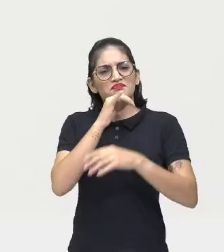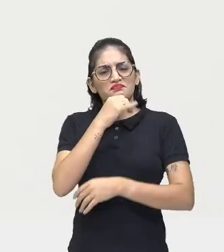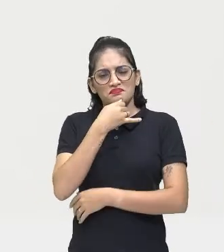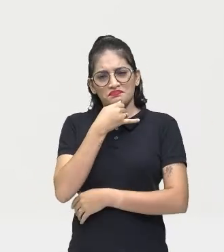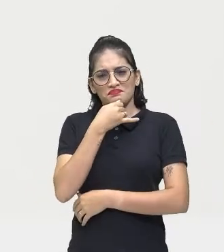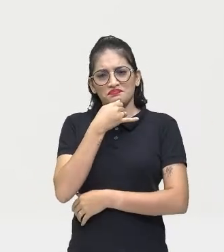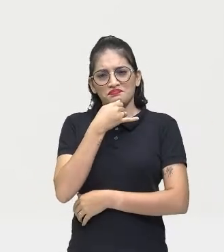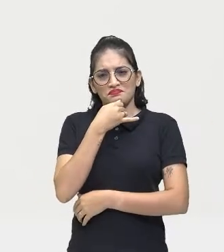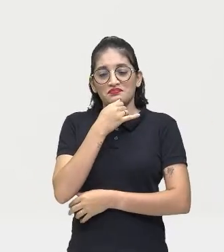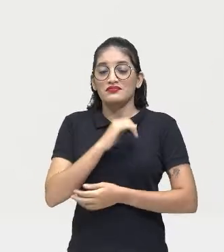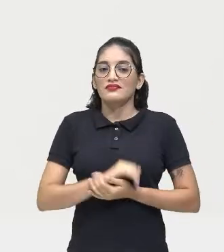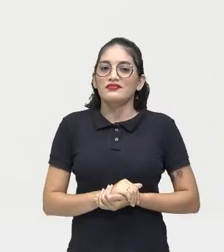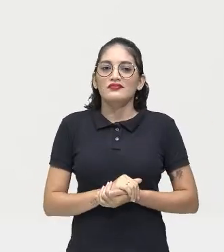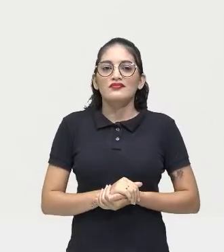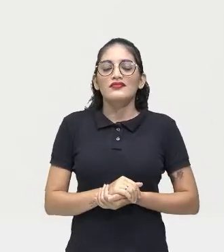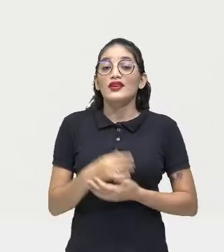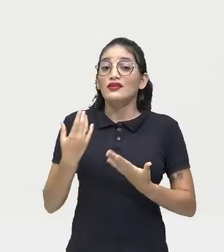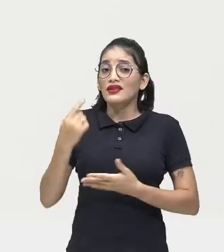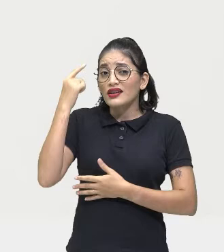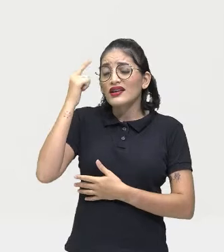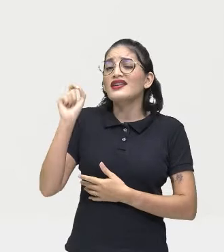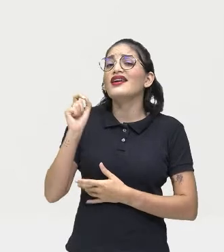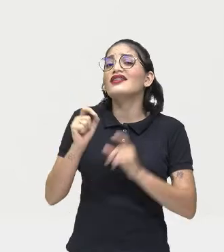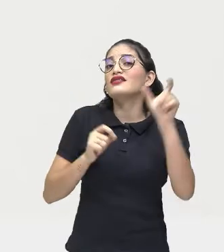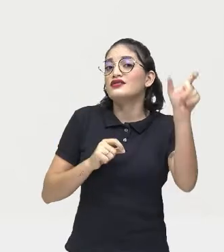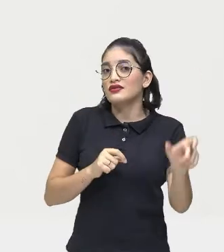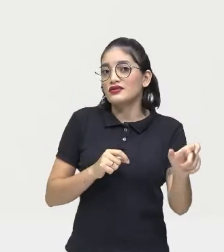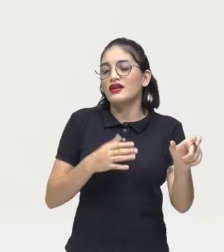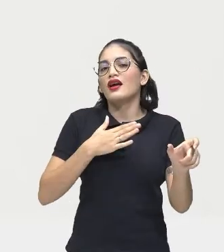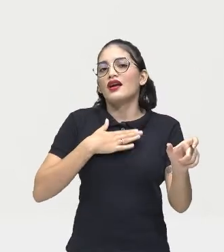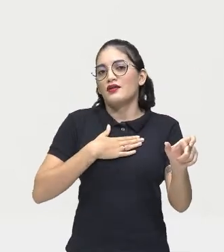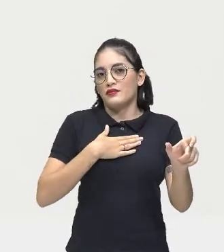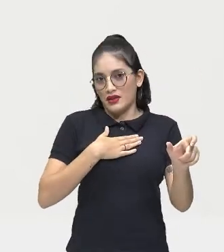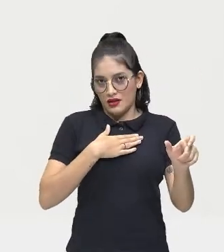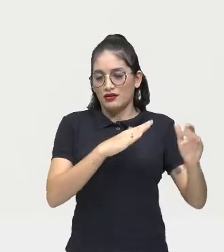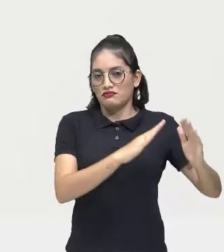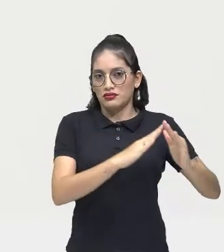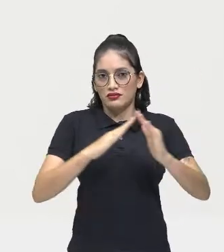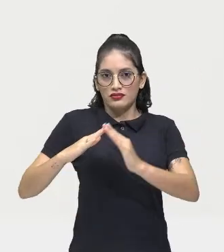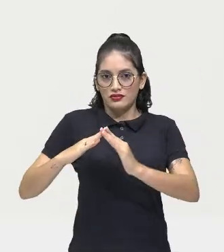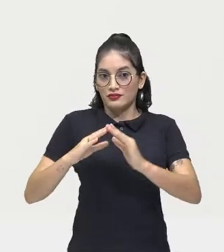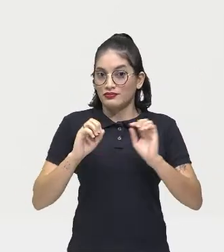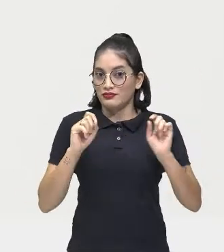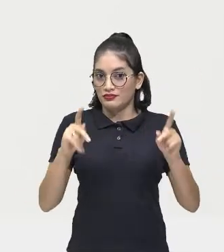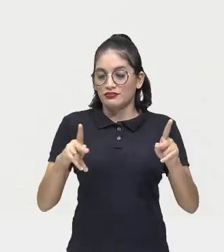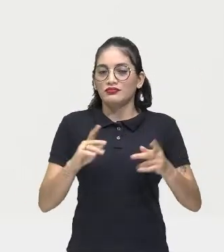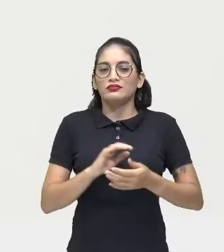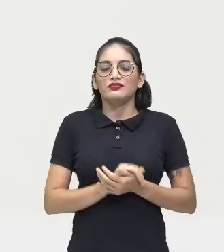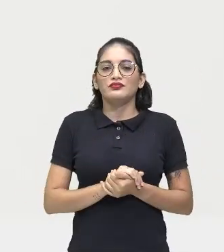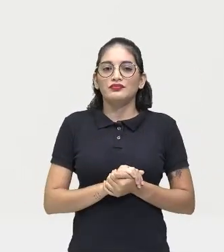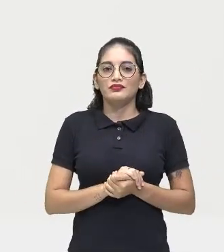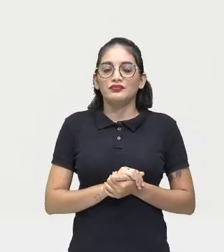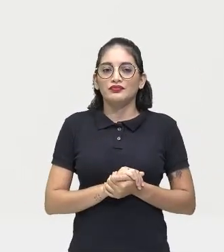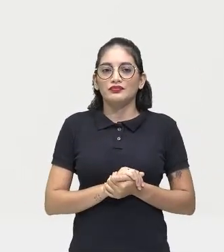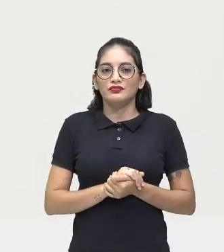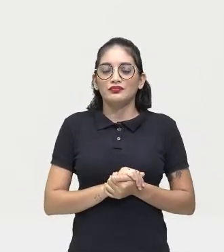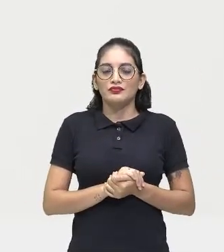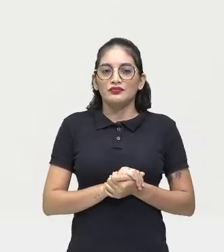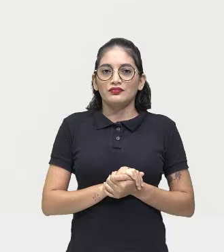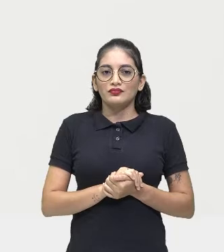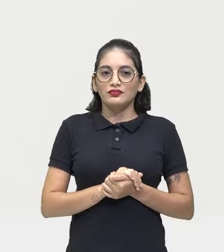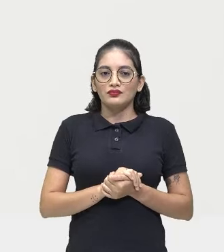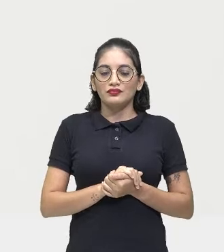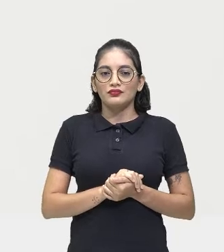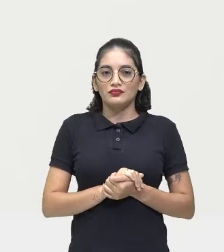aí a ideia, né? Quem é o sujeito? Minha vizinha, ok? Sujeito da minha